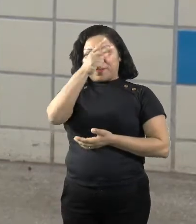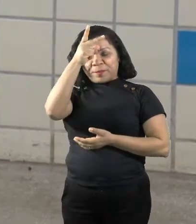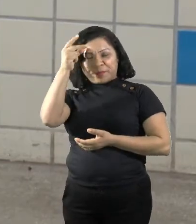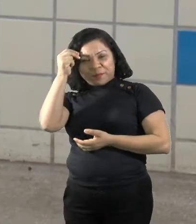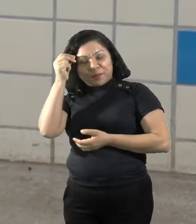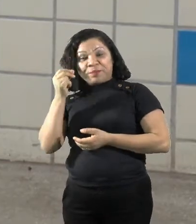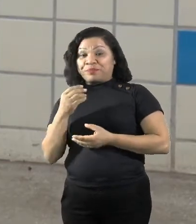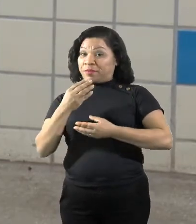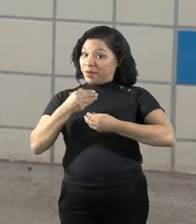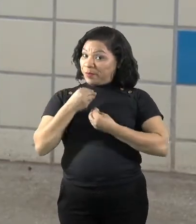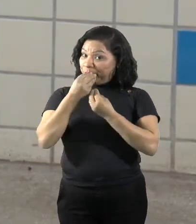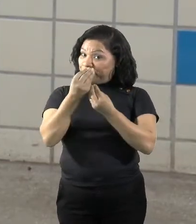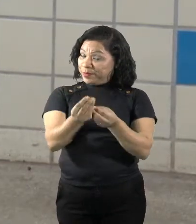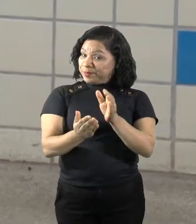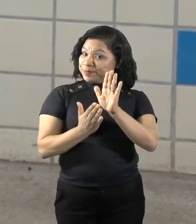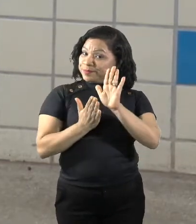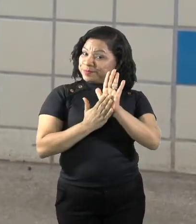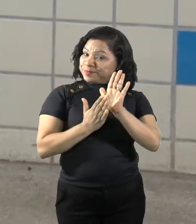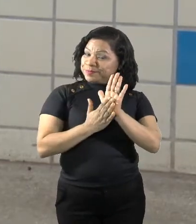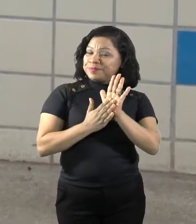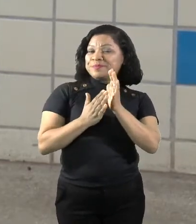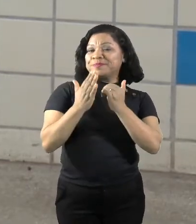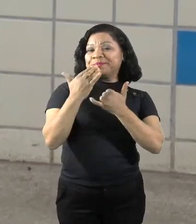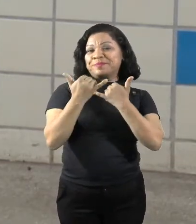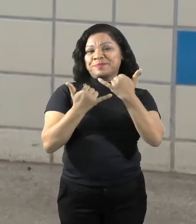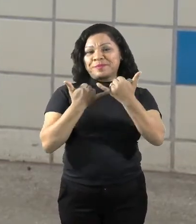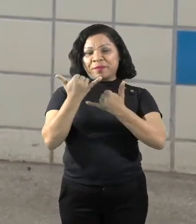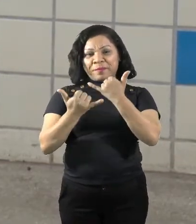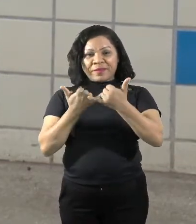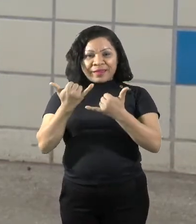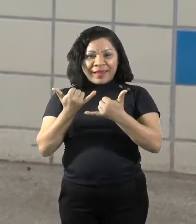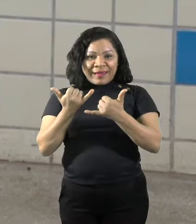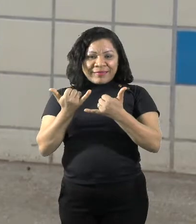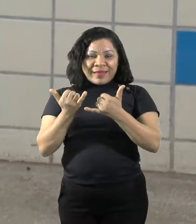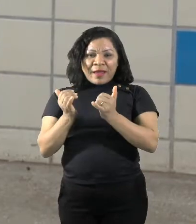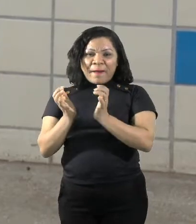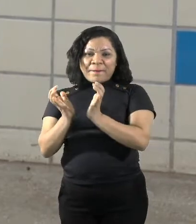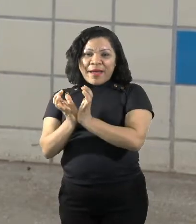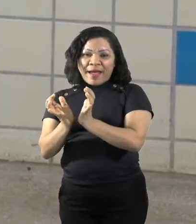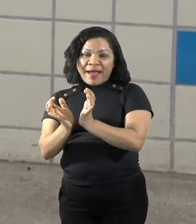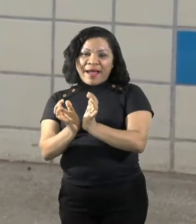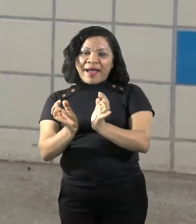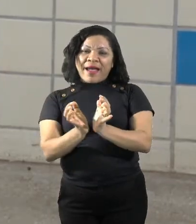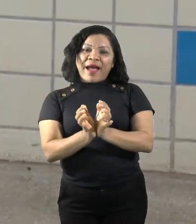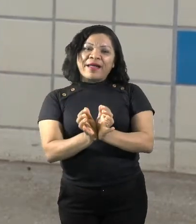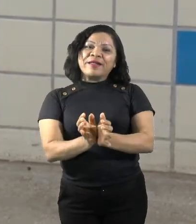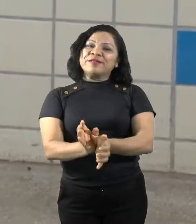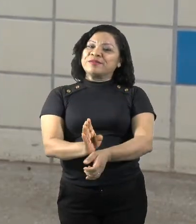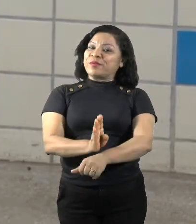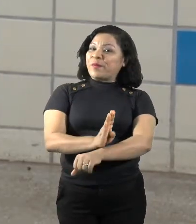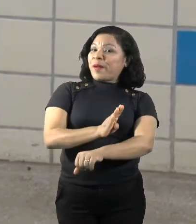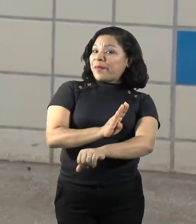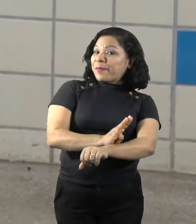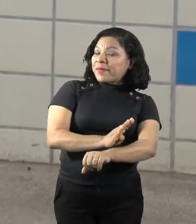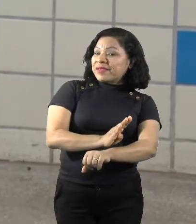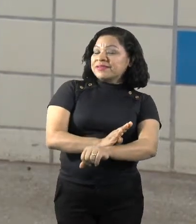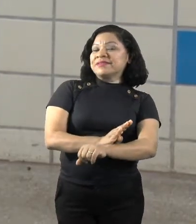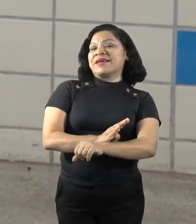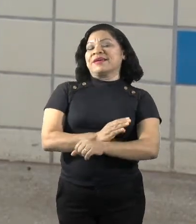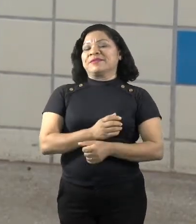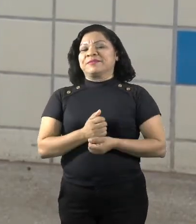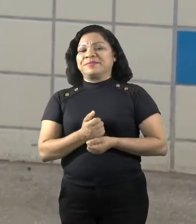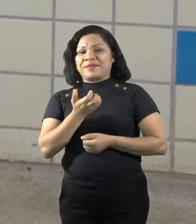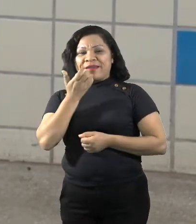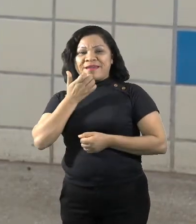trazendo propostas de brincadeira para as turmas do berçário 1, crianças de 6 meses a 1 ano